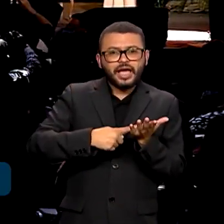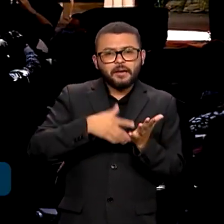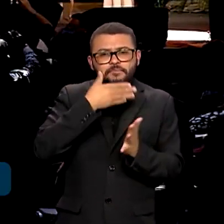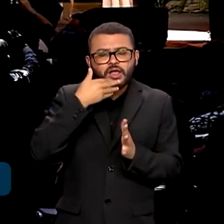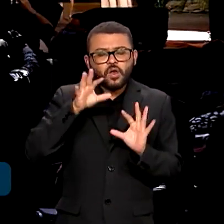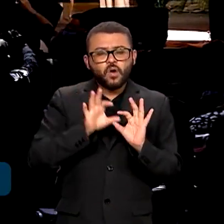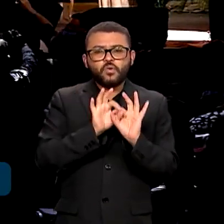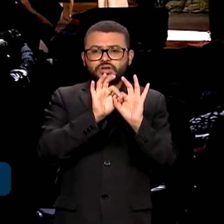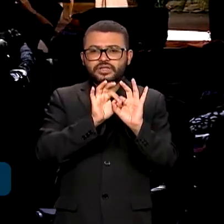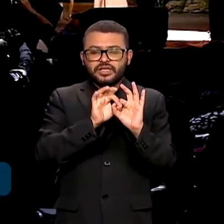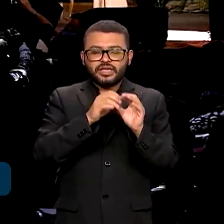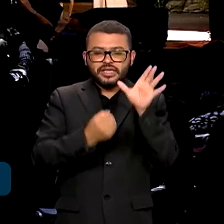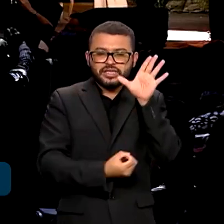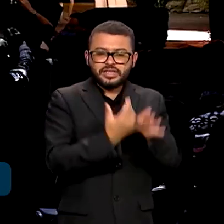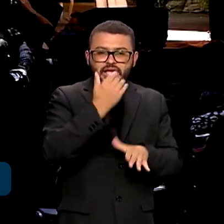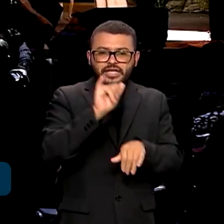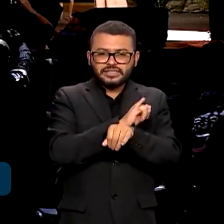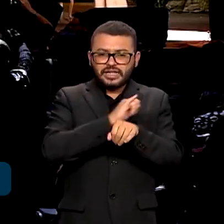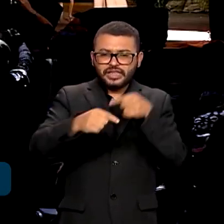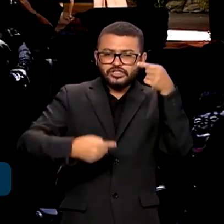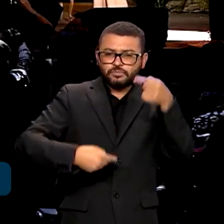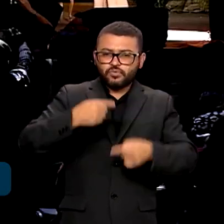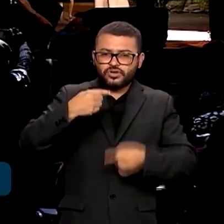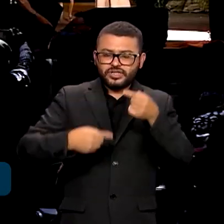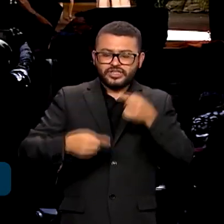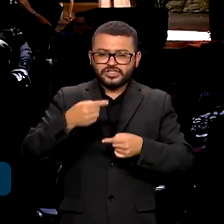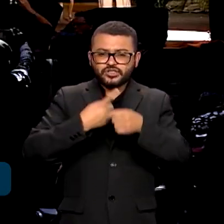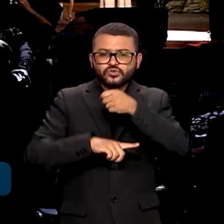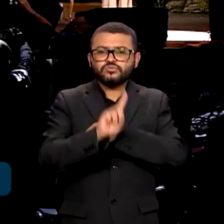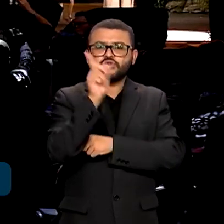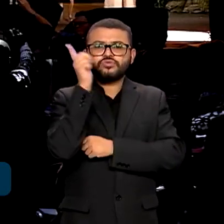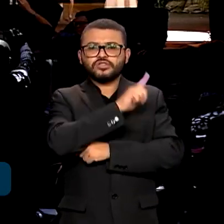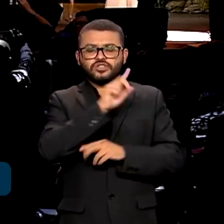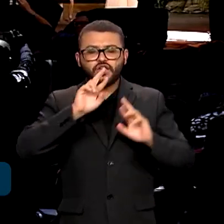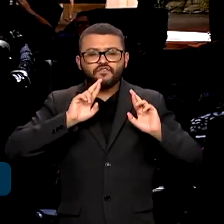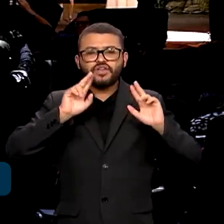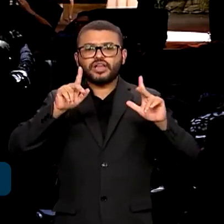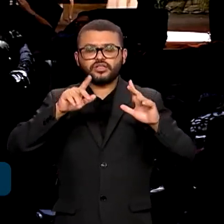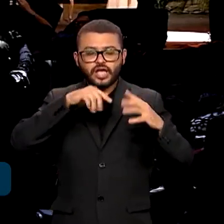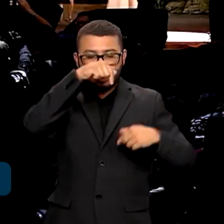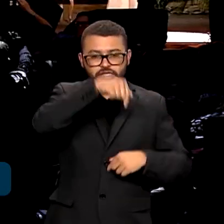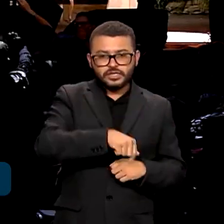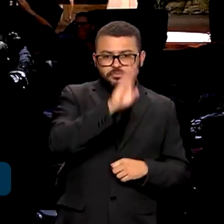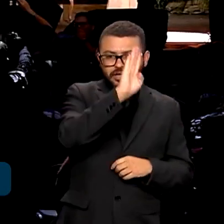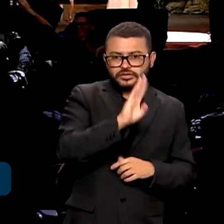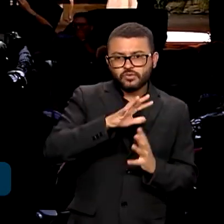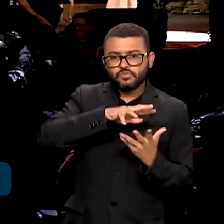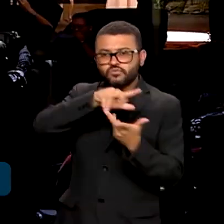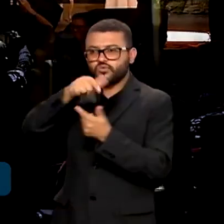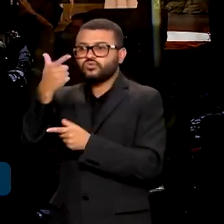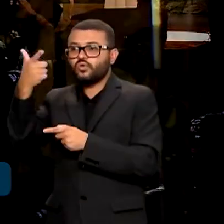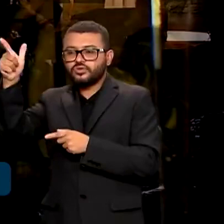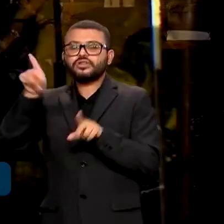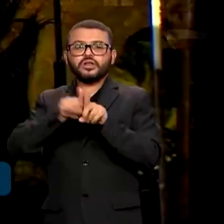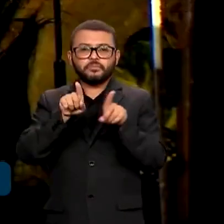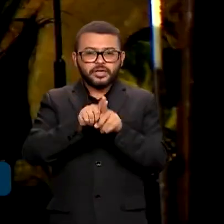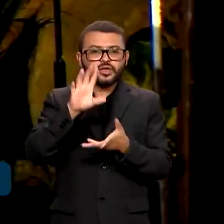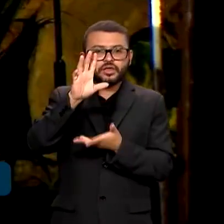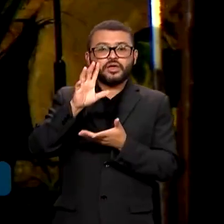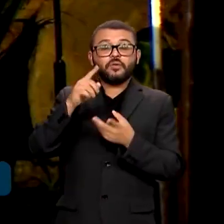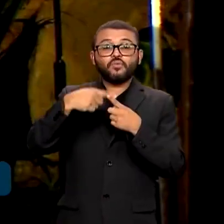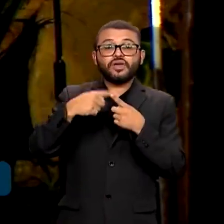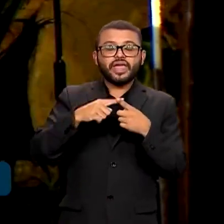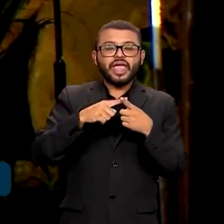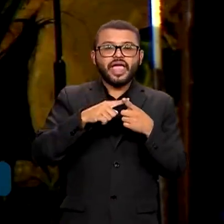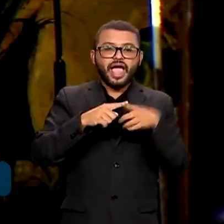implementação de políticas que faça a diferença aqui no mundo. Afinal de contas, a Amazônia, muita